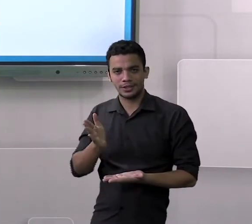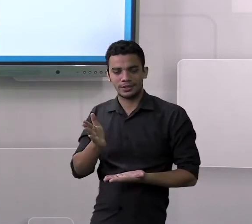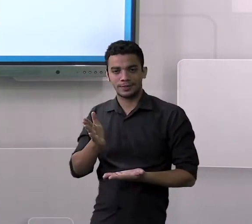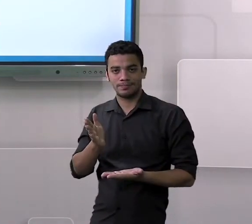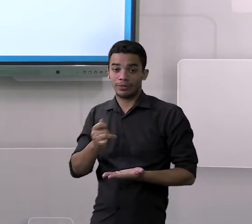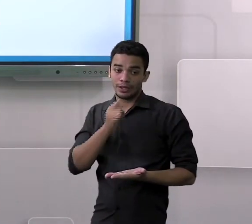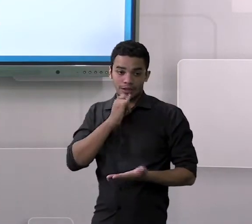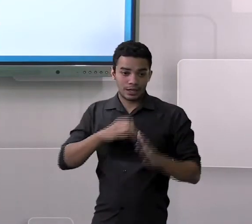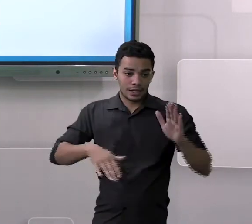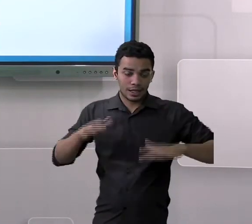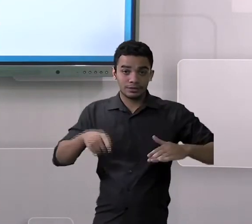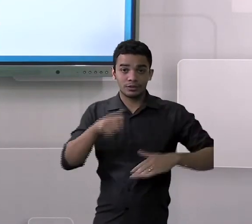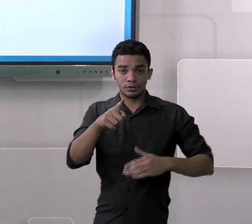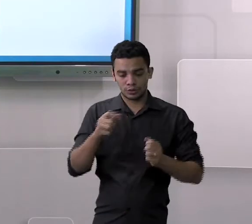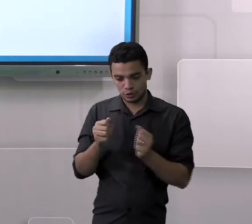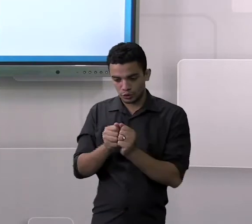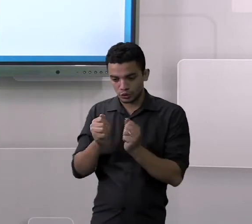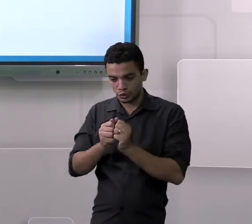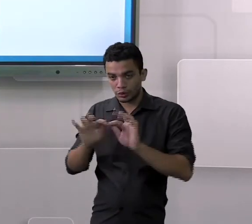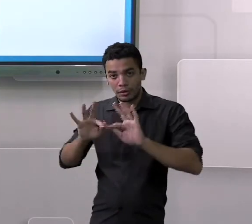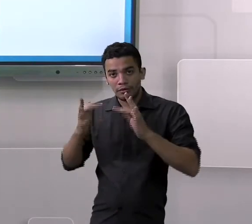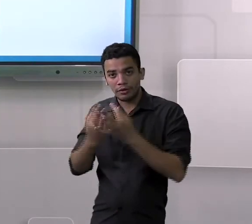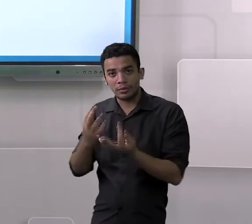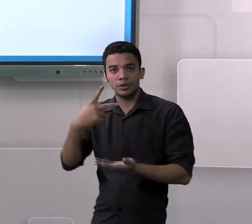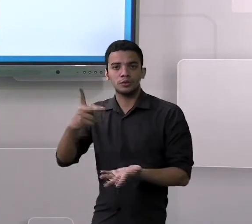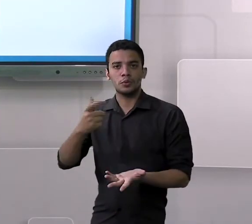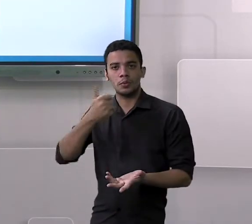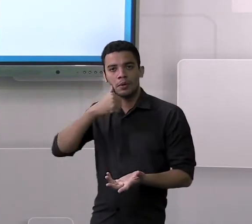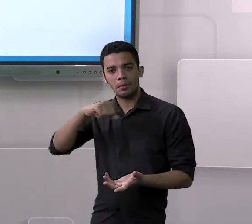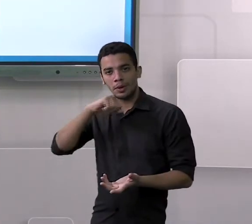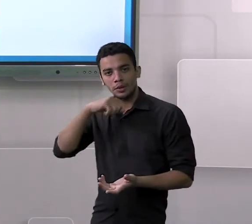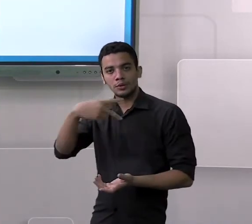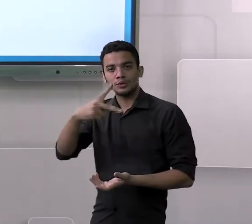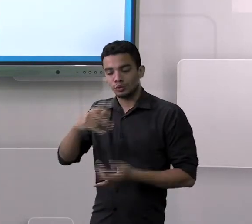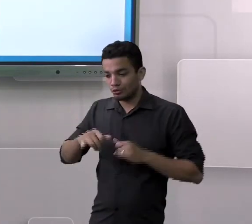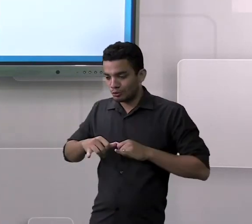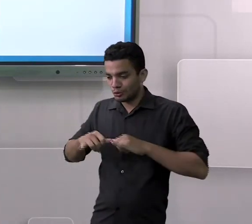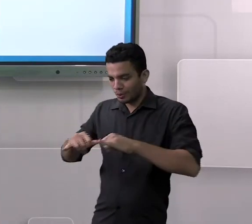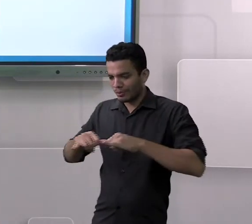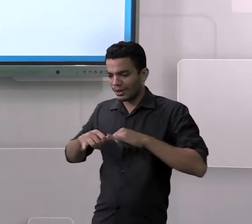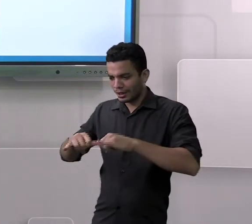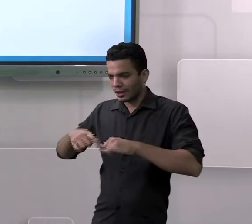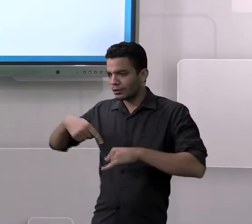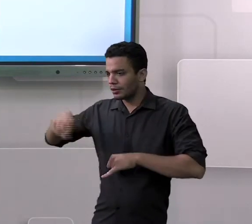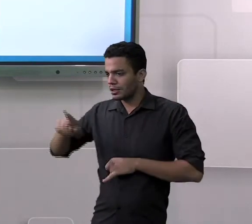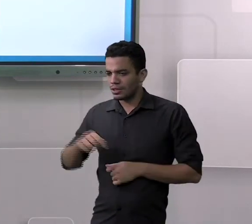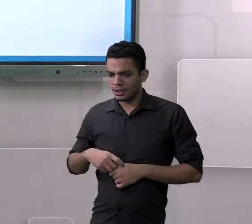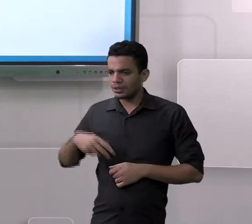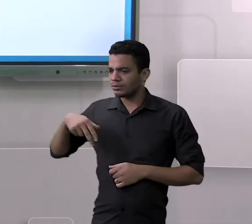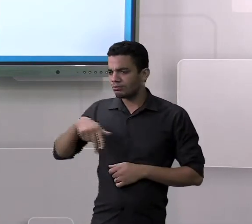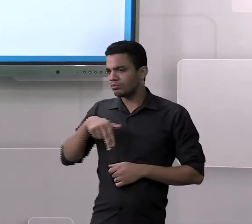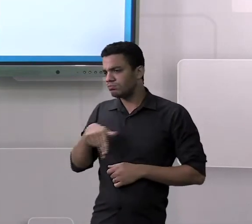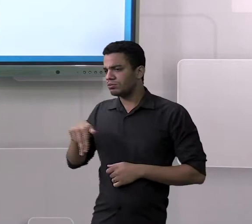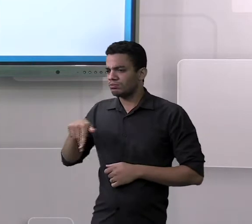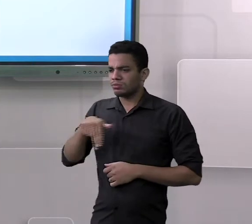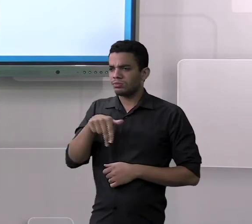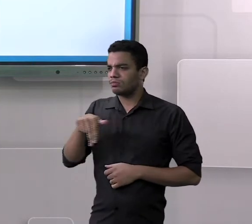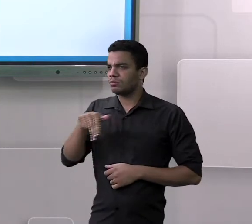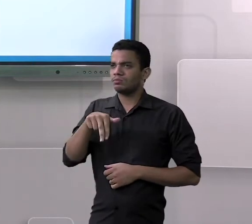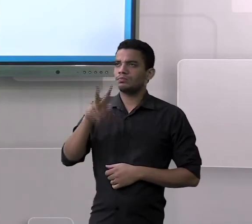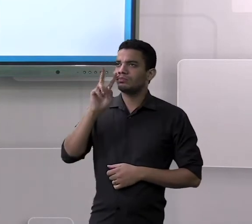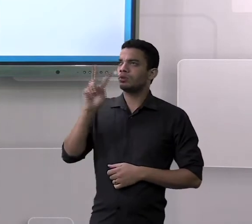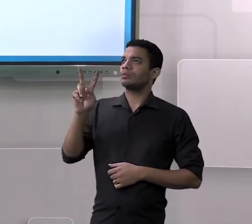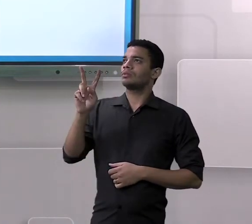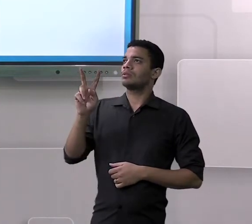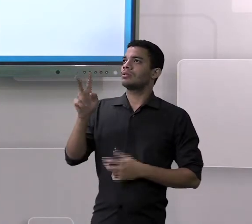ir ao supermercado, observe assim, ó, nas margens das ruas, que vocês vão ver aqueles